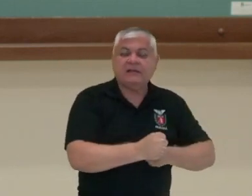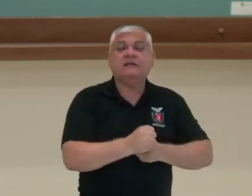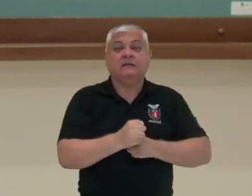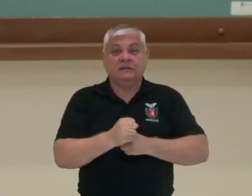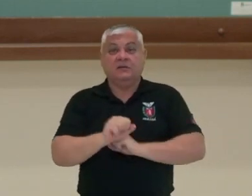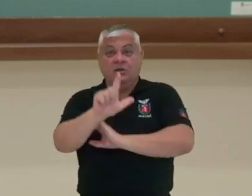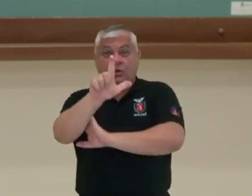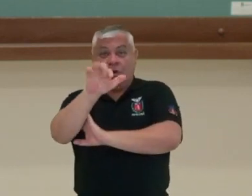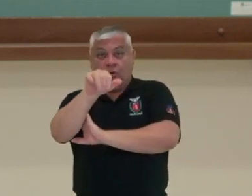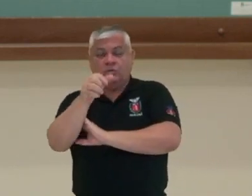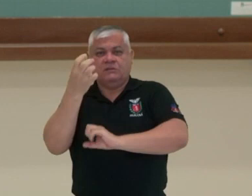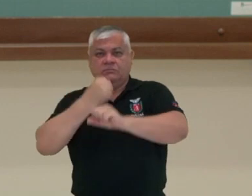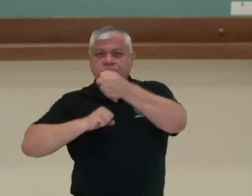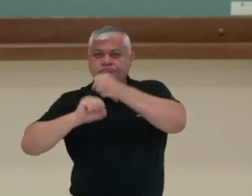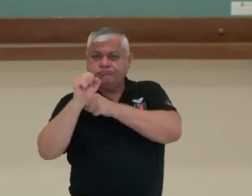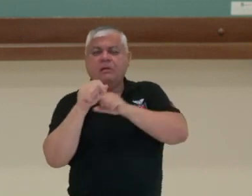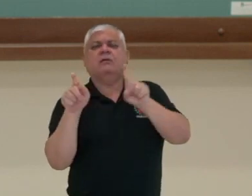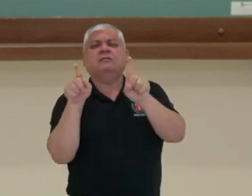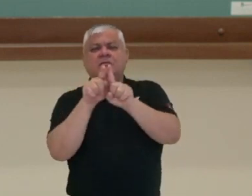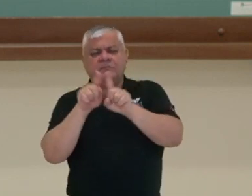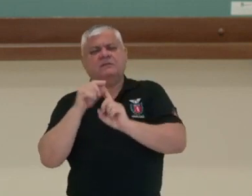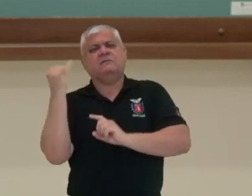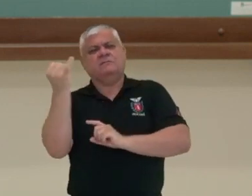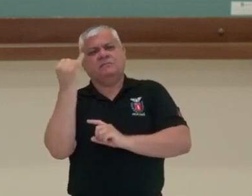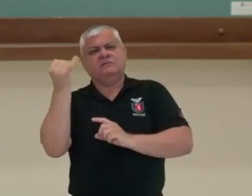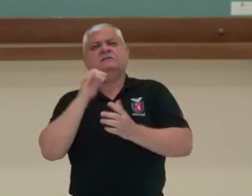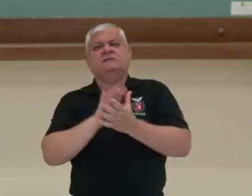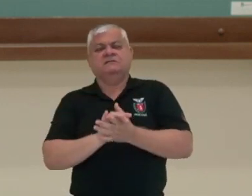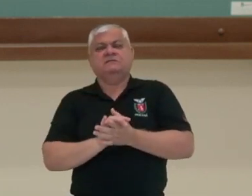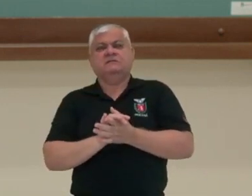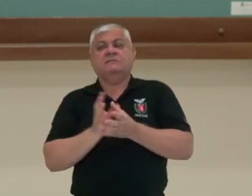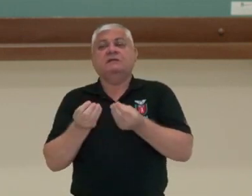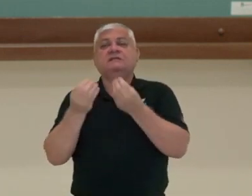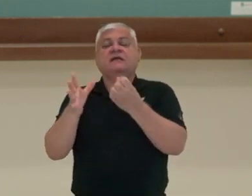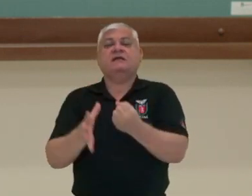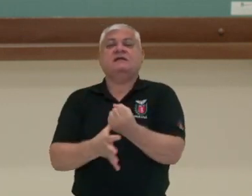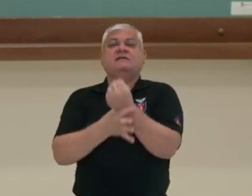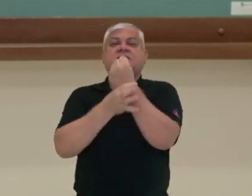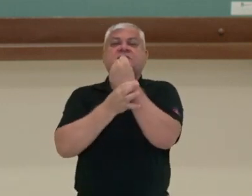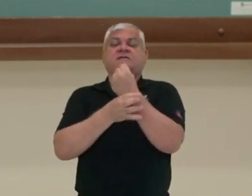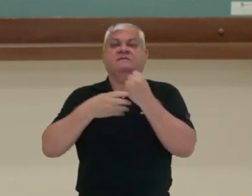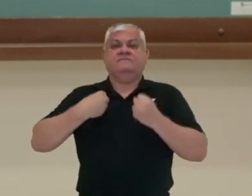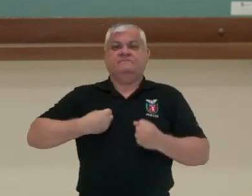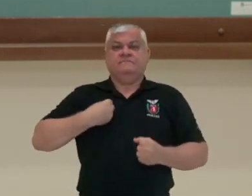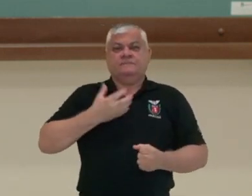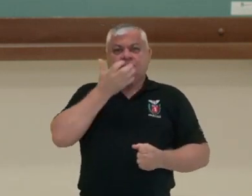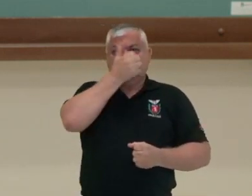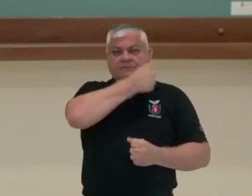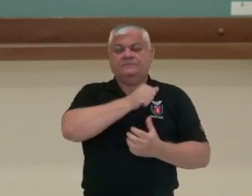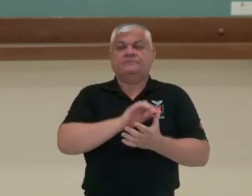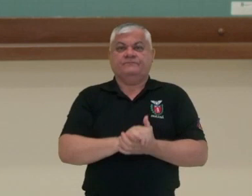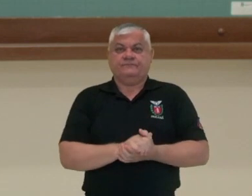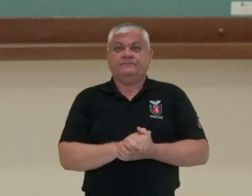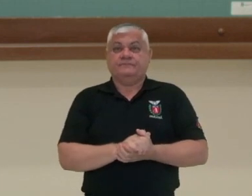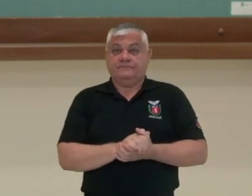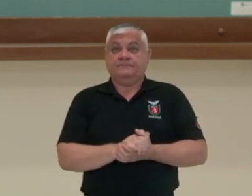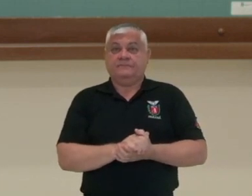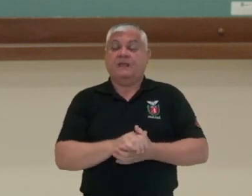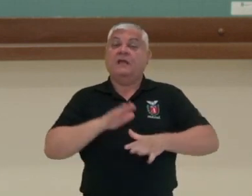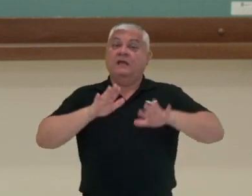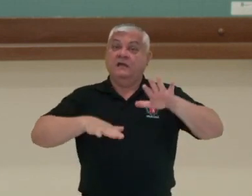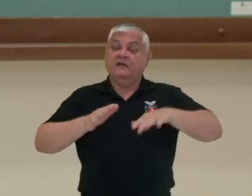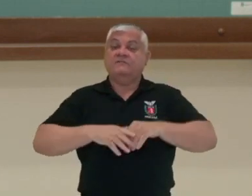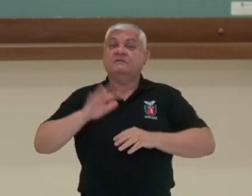né? Foi muito importante para garantir para o homem a sobrevivência, né, numa situação